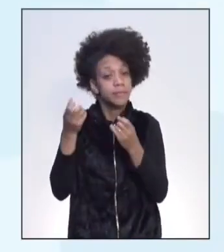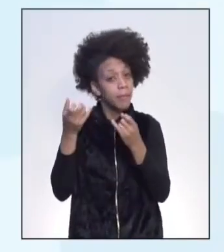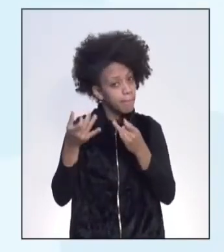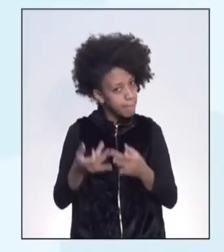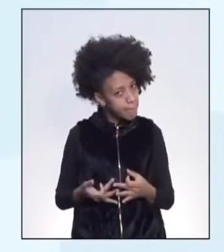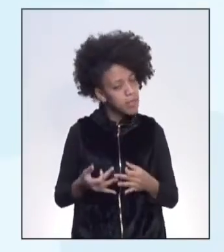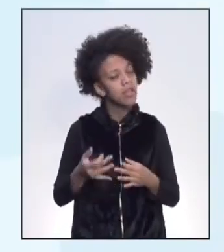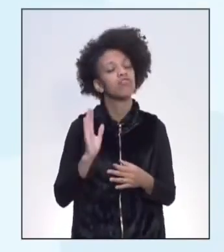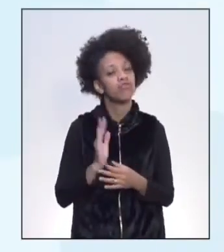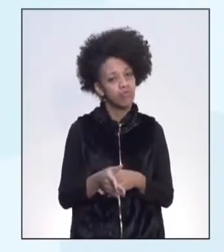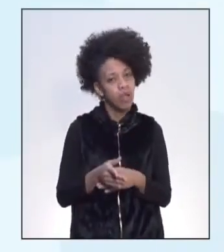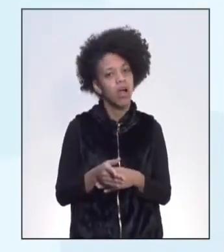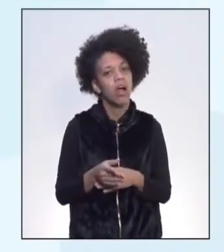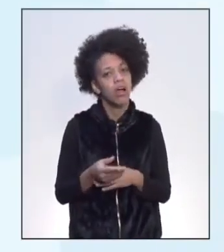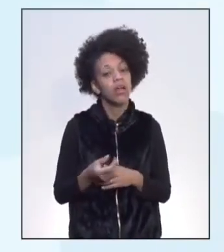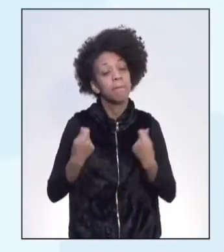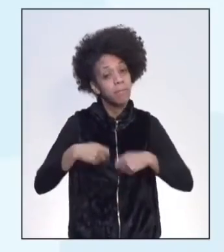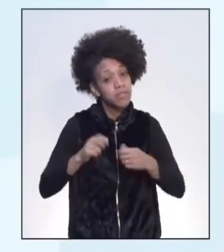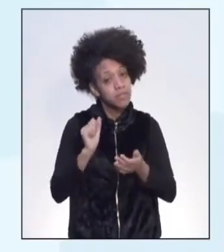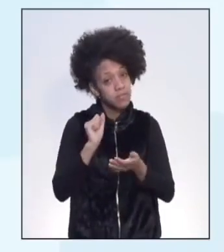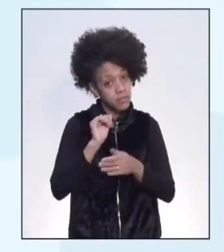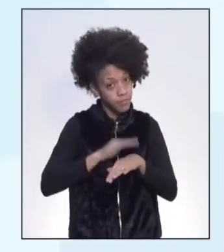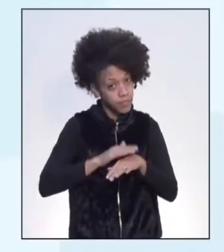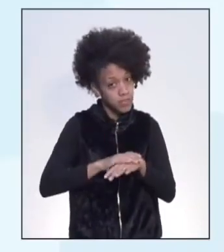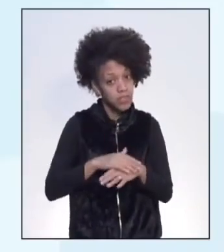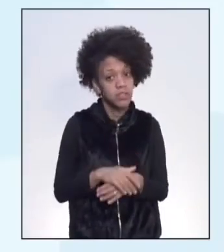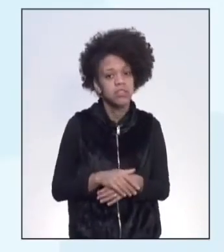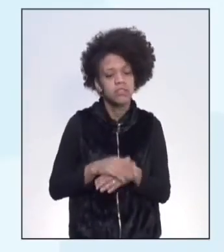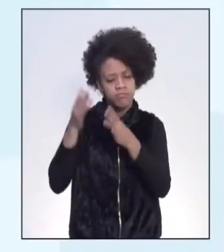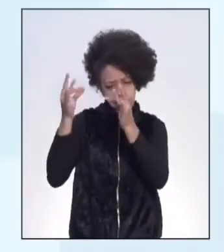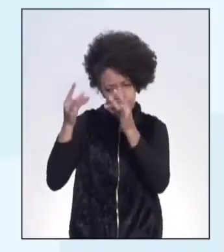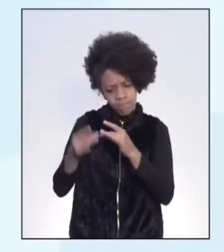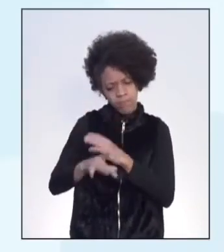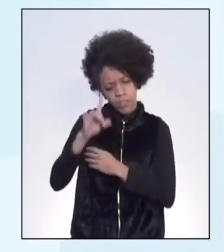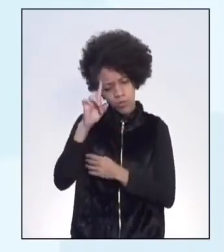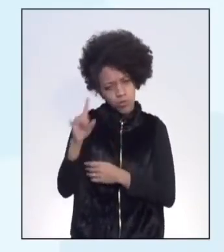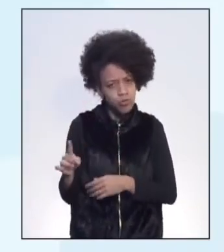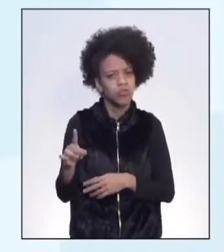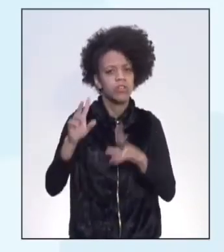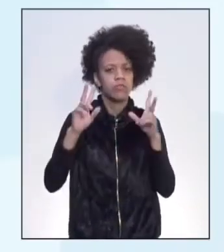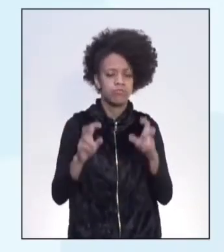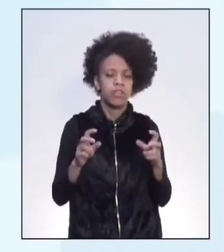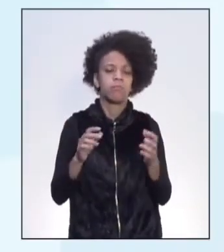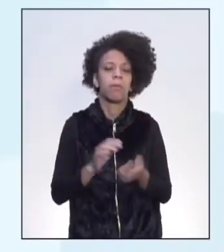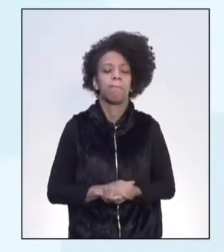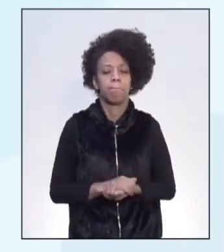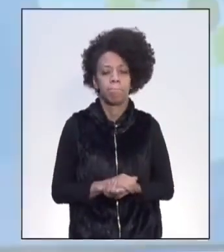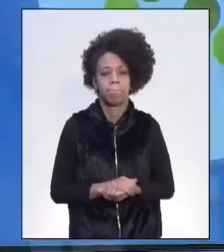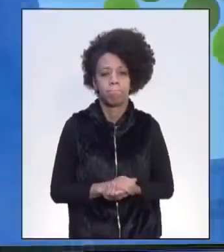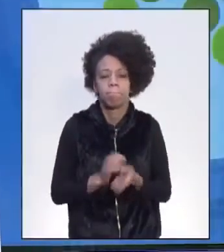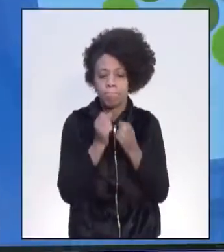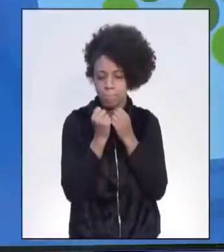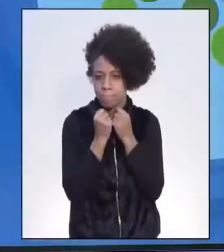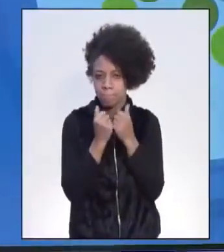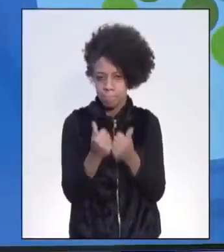tá? E identificar aí a aula com data e título, tá bom? Muito